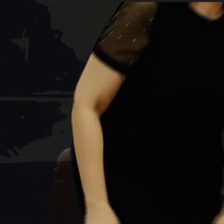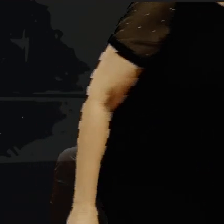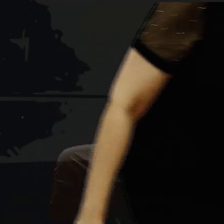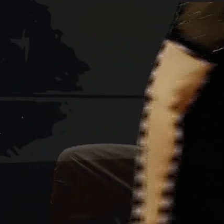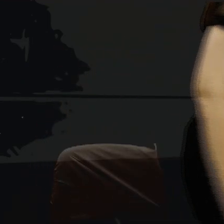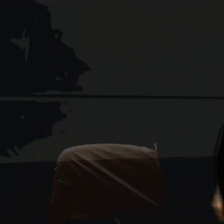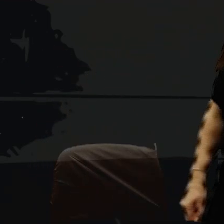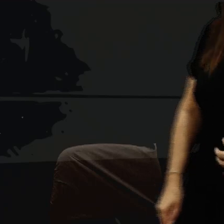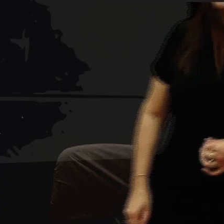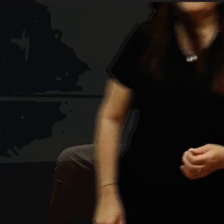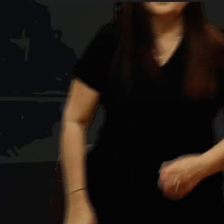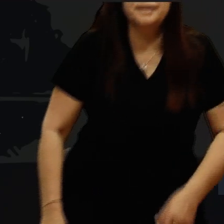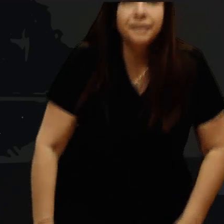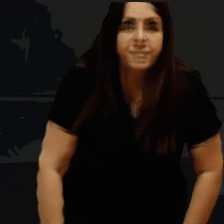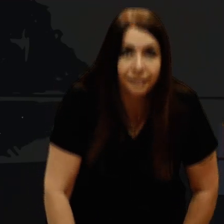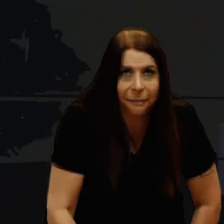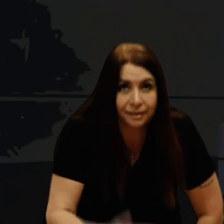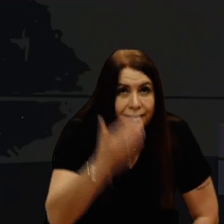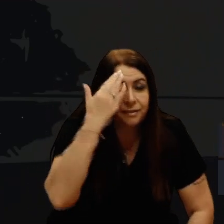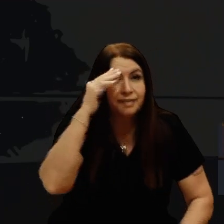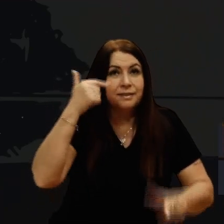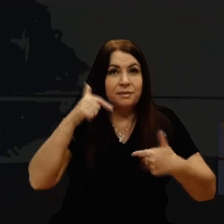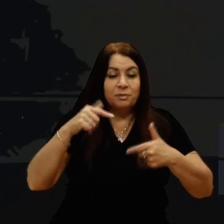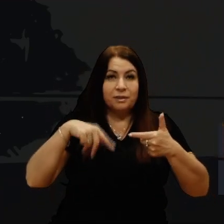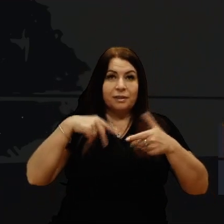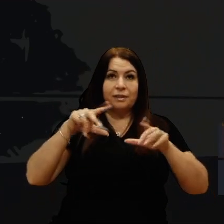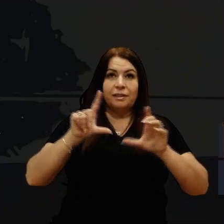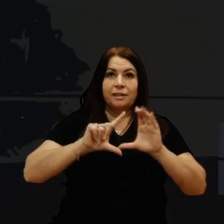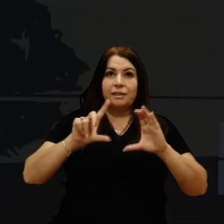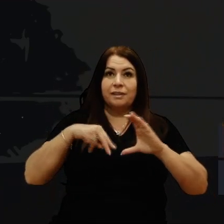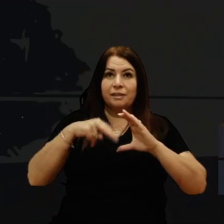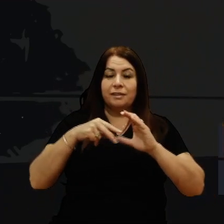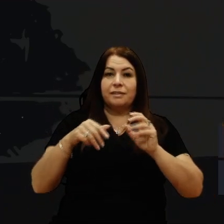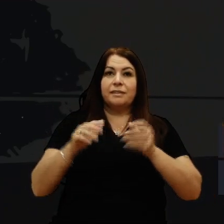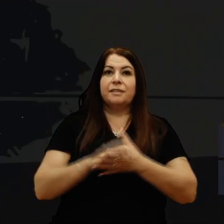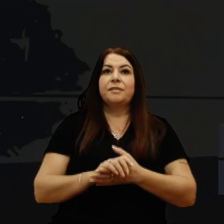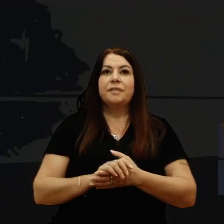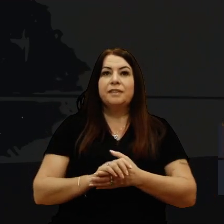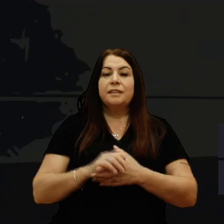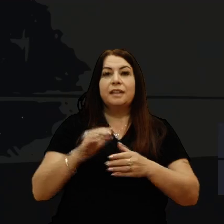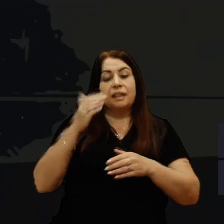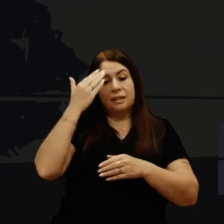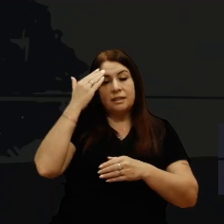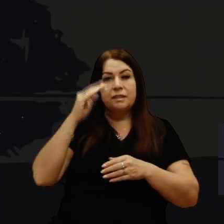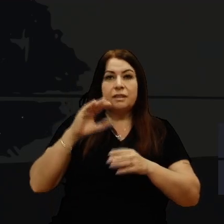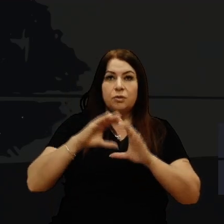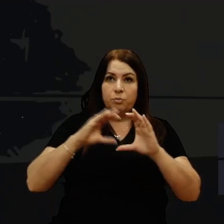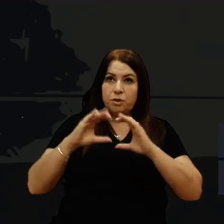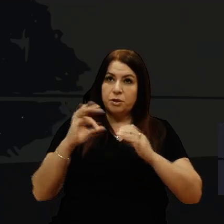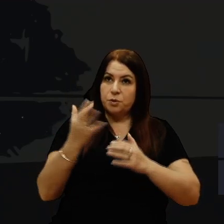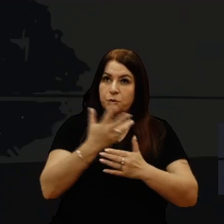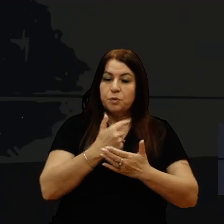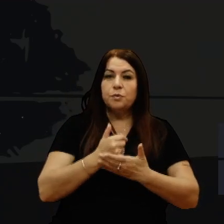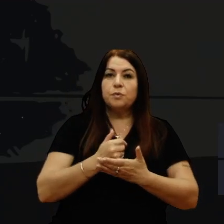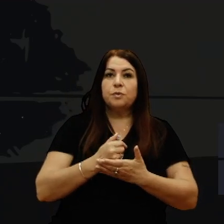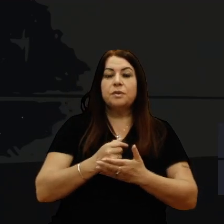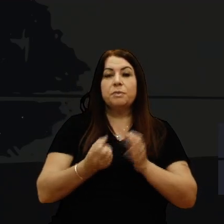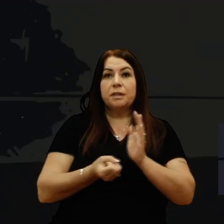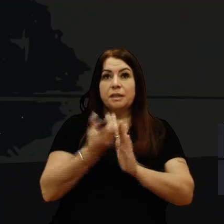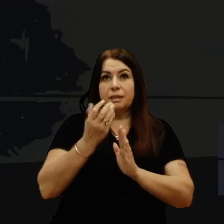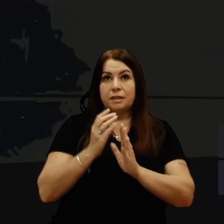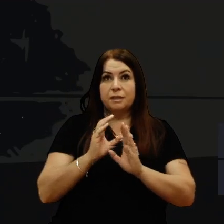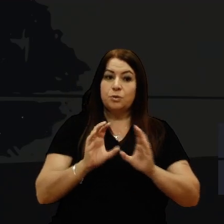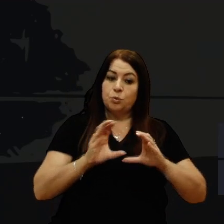e parabenizar o trabalho aí do TV Câmara, em nome das lideranças da comunicação aí a todos. Também a criação da